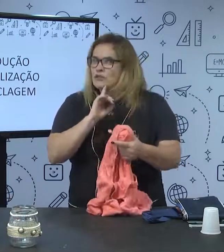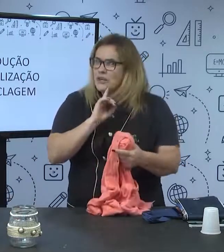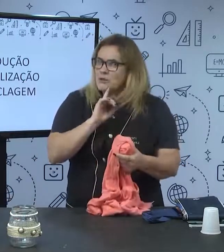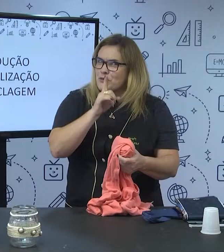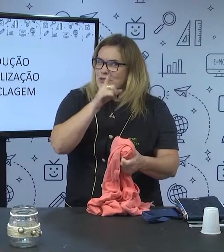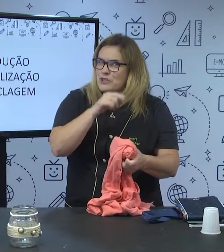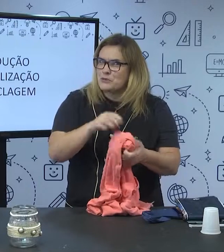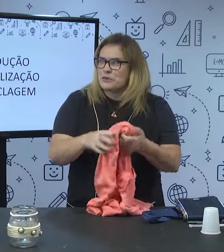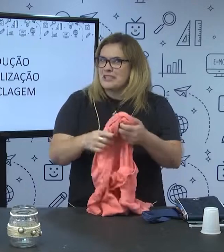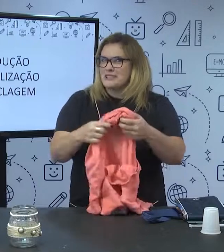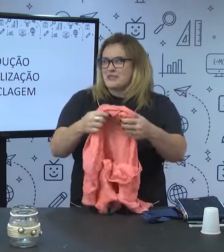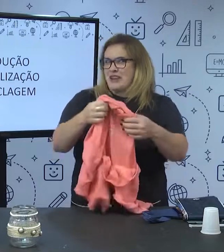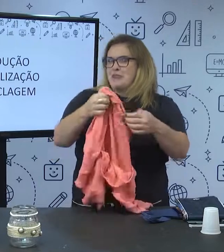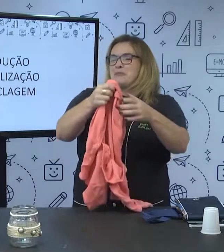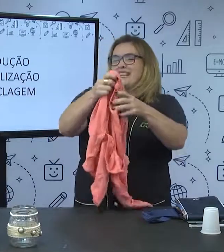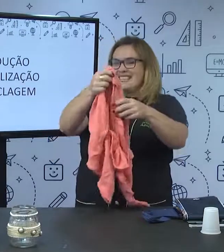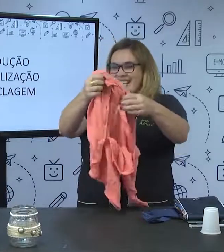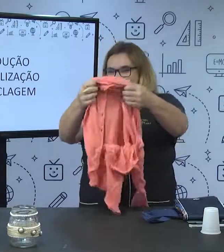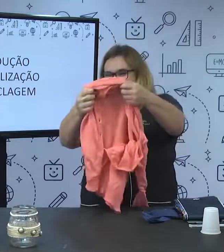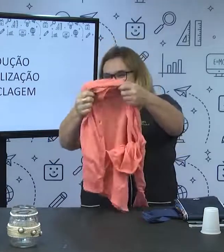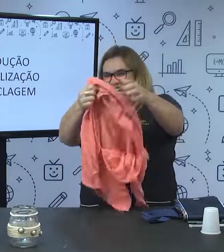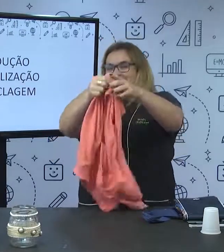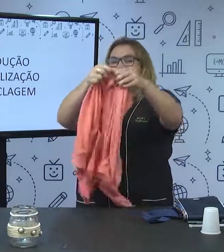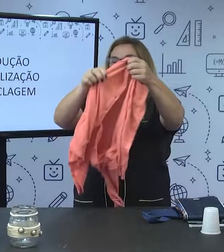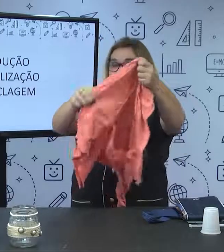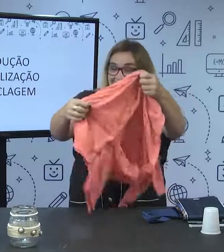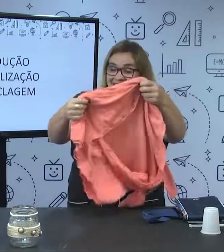nem vou contar para vocês por que não serve mais.